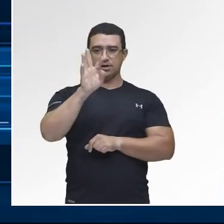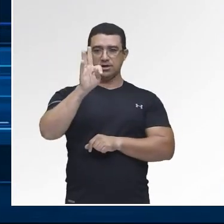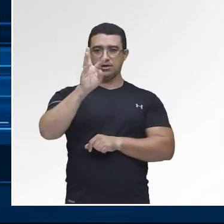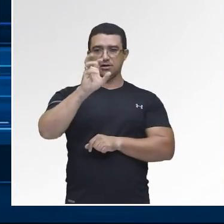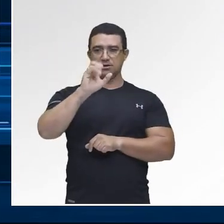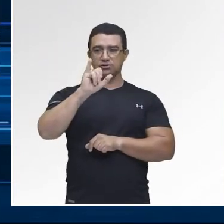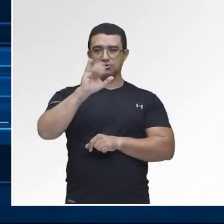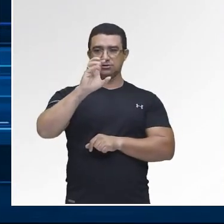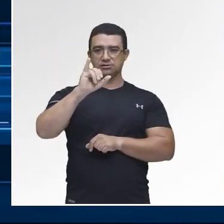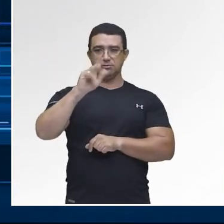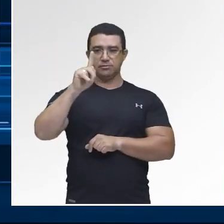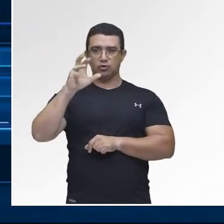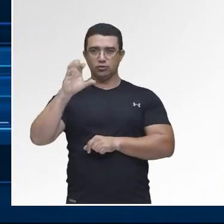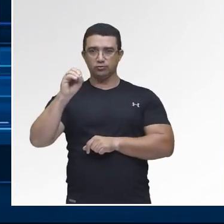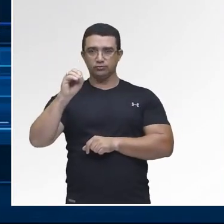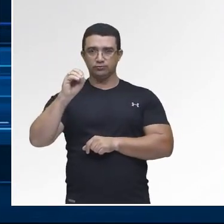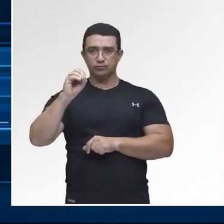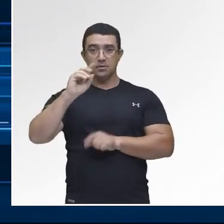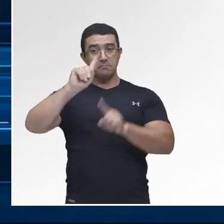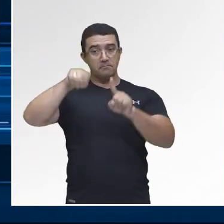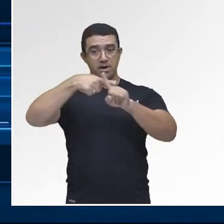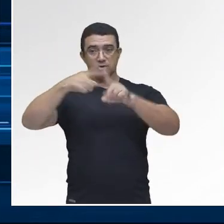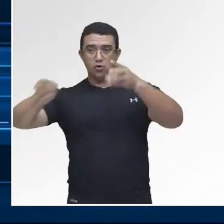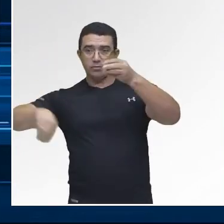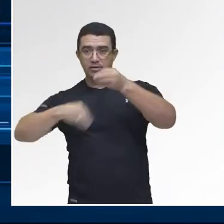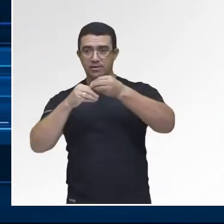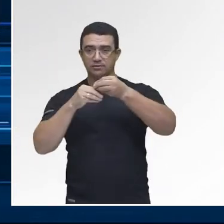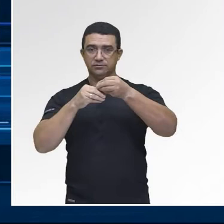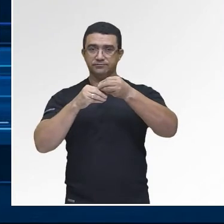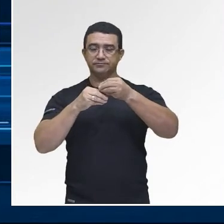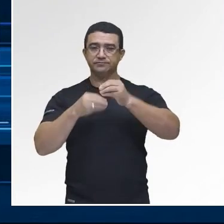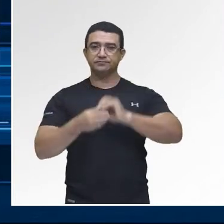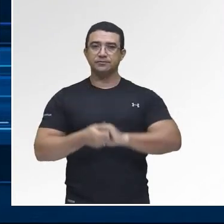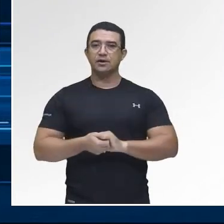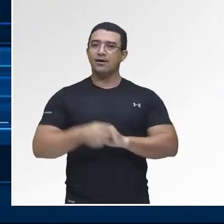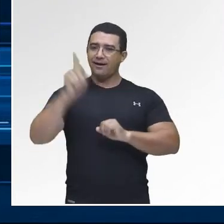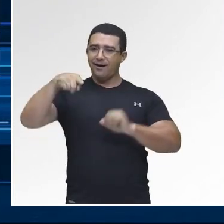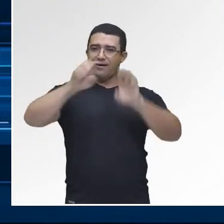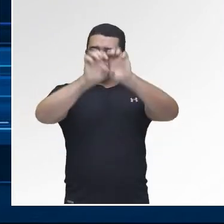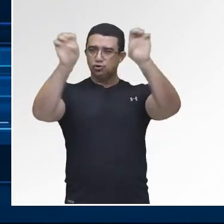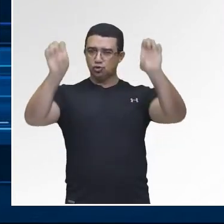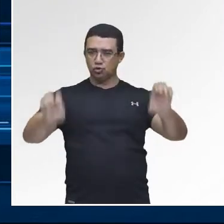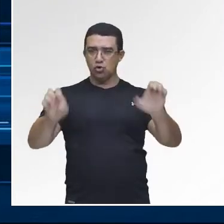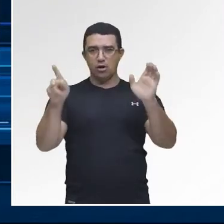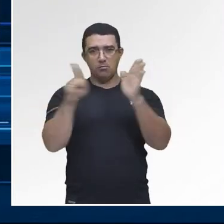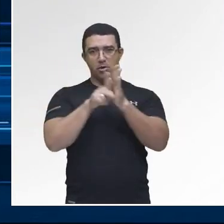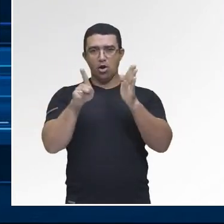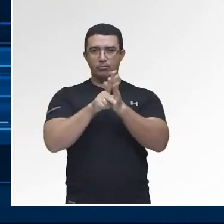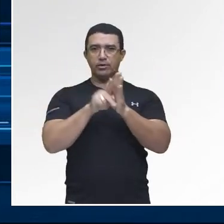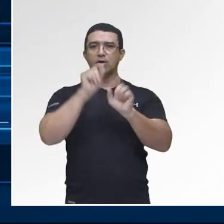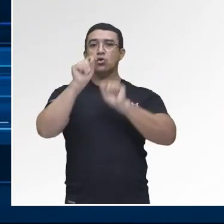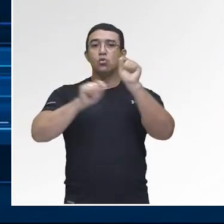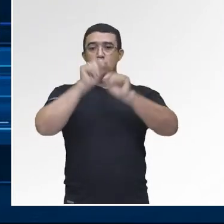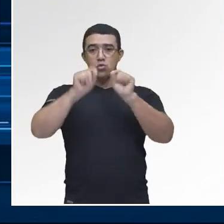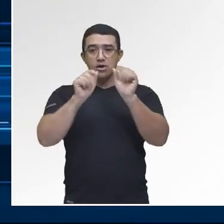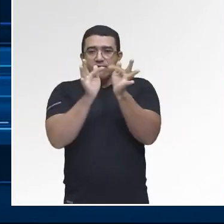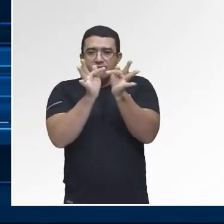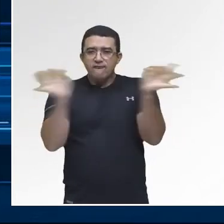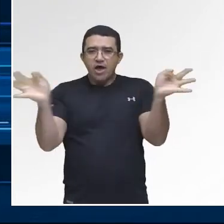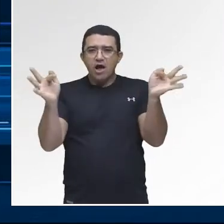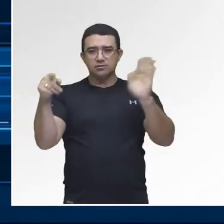é o sujeito, aí depois vem o have or has, aí vem o not,